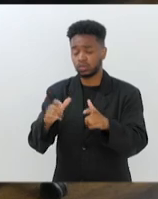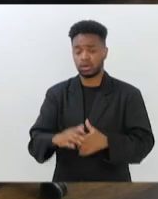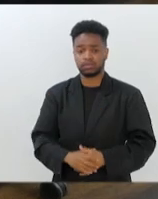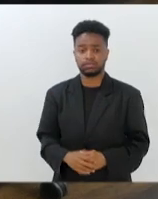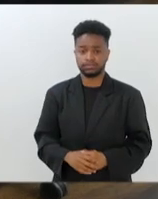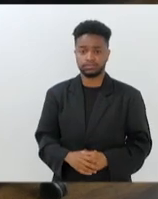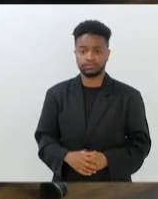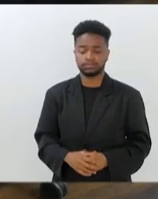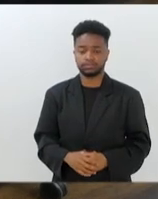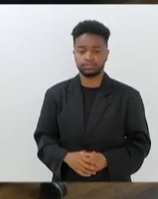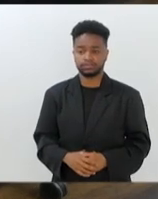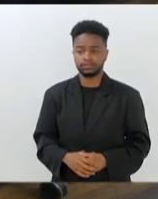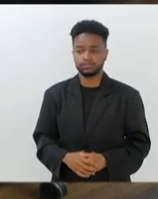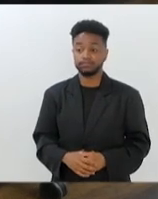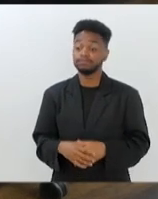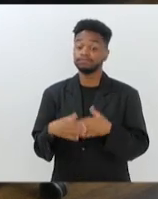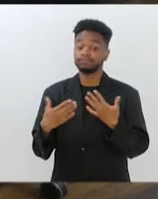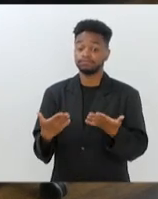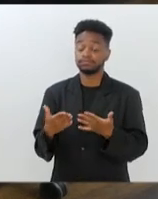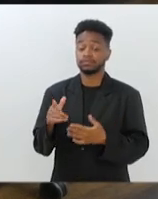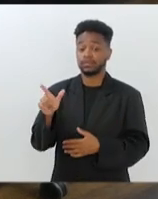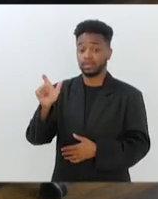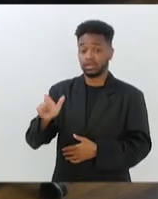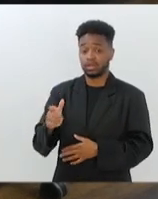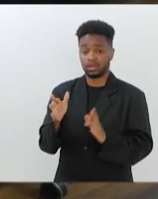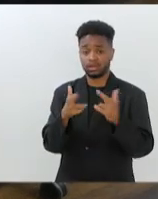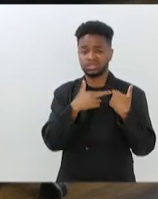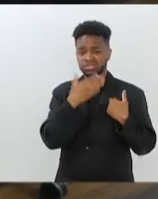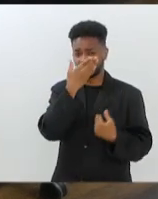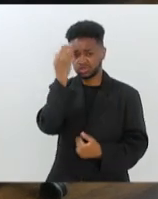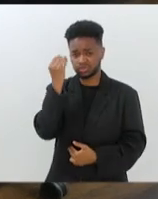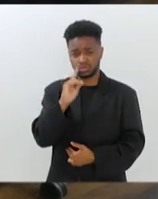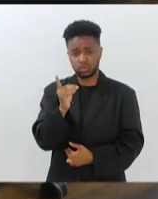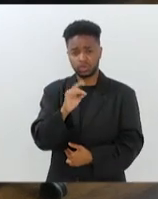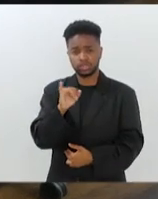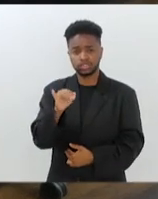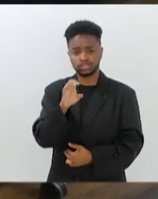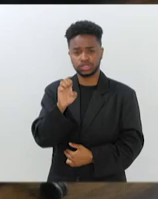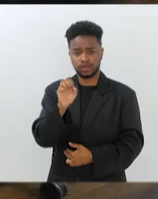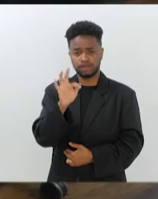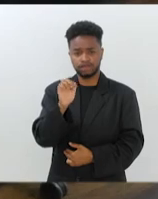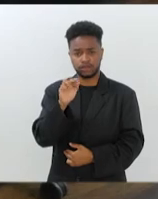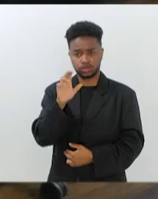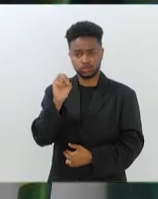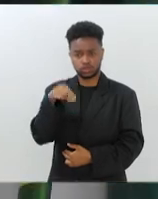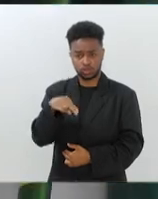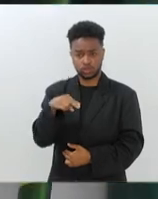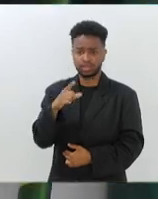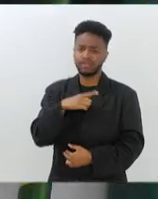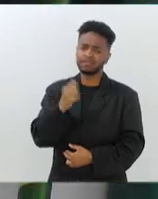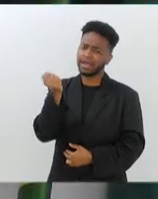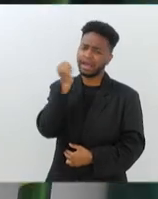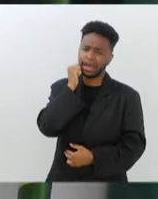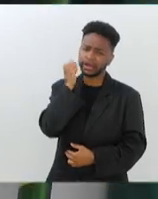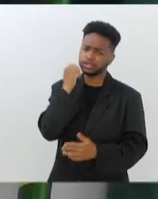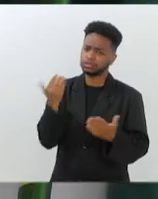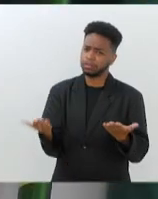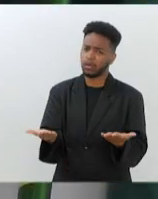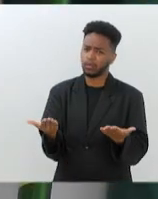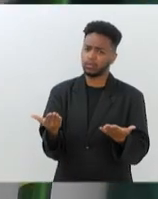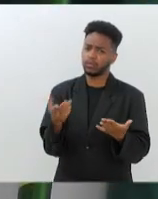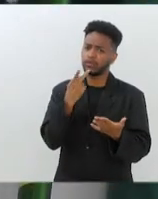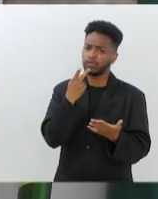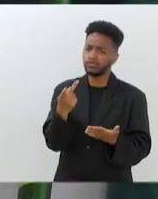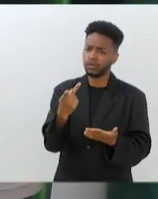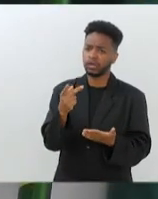nada e o cara ainda teve o responsável que eu esqueci o nome lá da da casa a cara de pau de dizer que